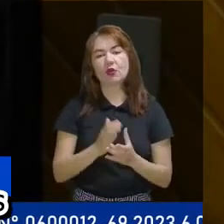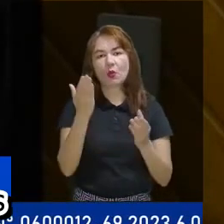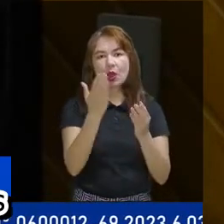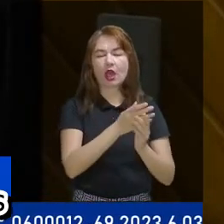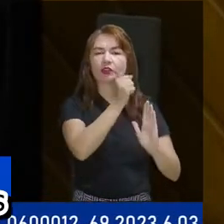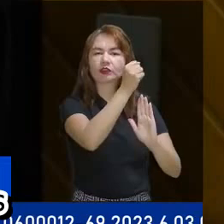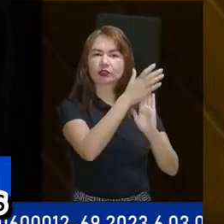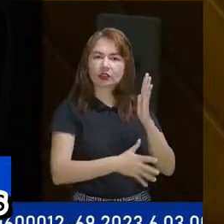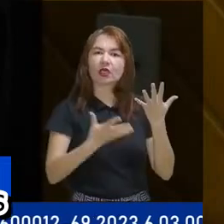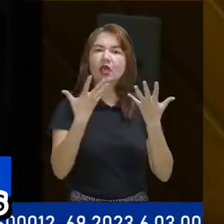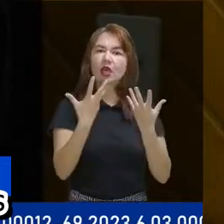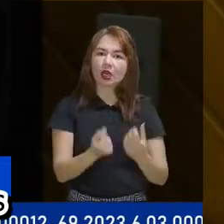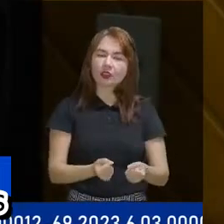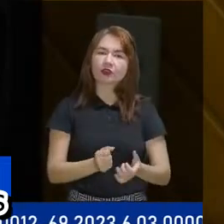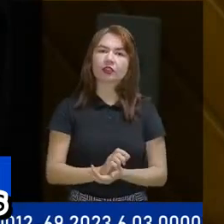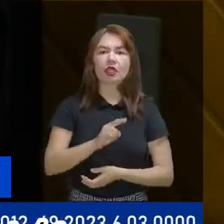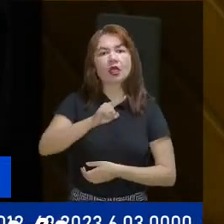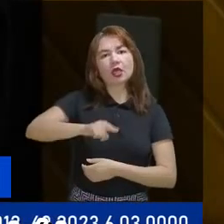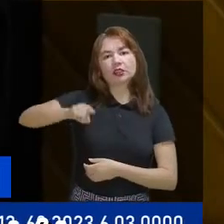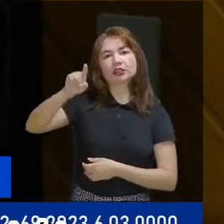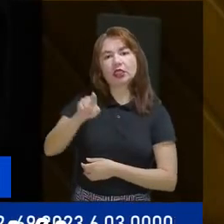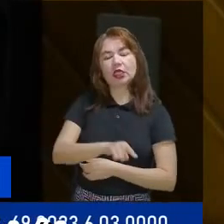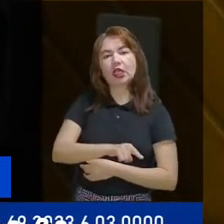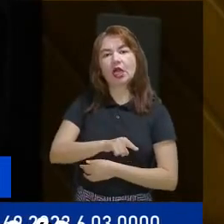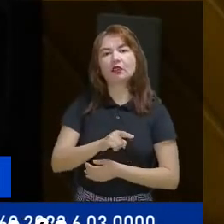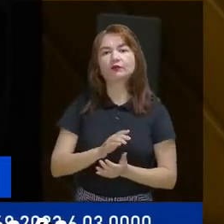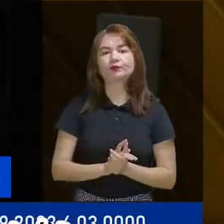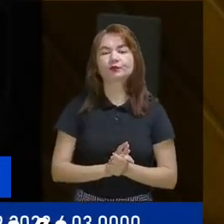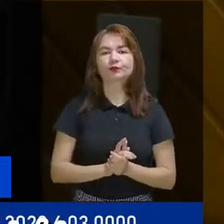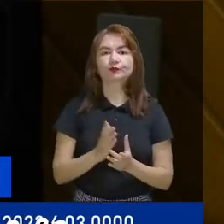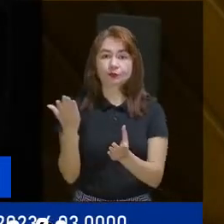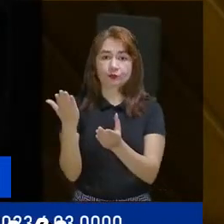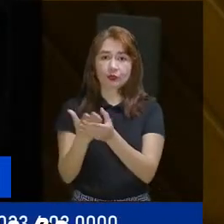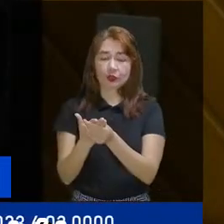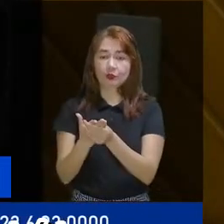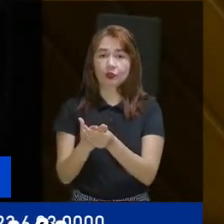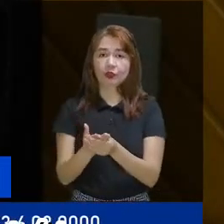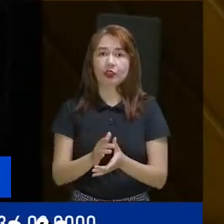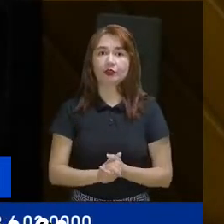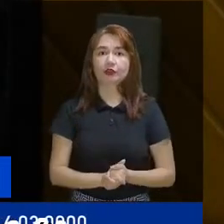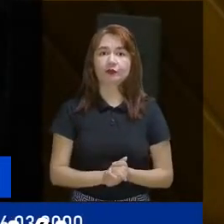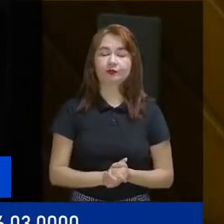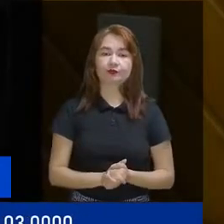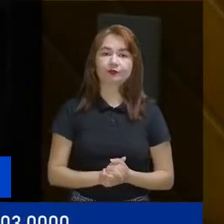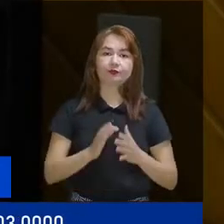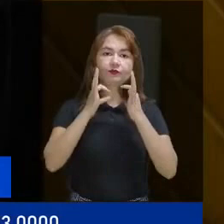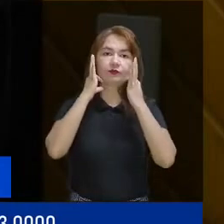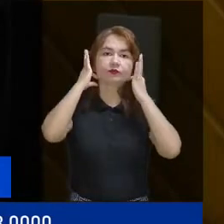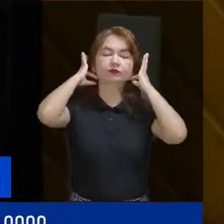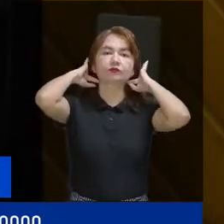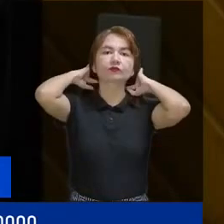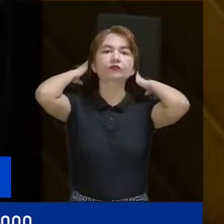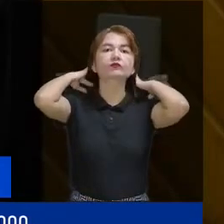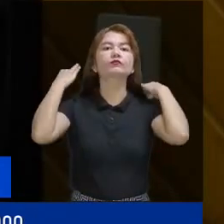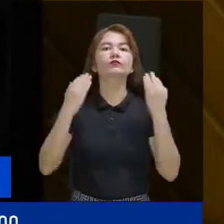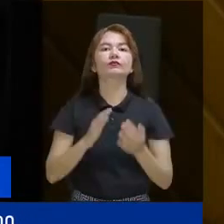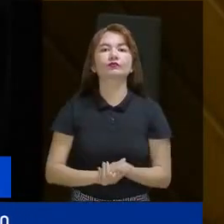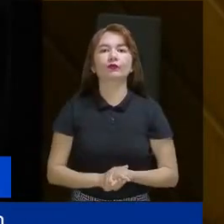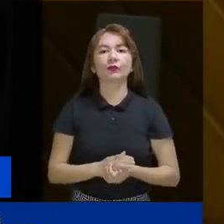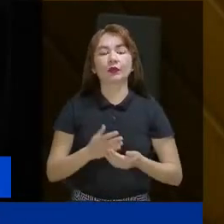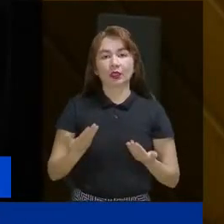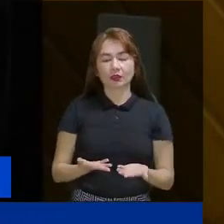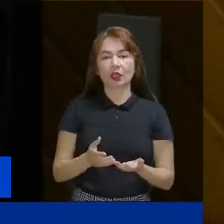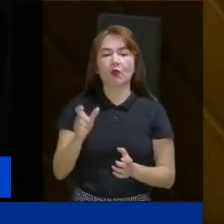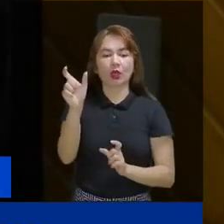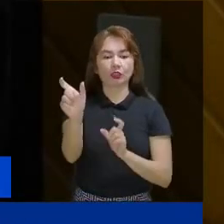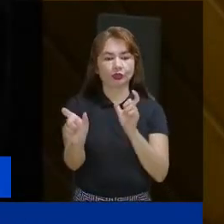para reconhecer a nulidade da tramitação, determinando-se o retorno dos autos ao relator originário. Regularmente intimado,